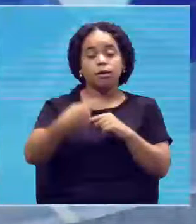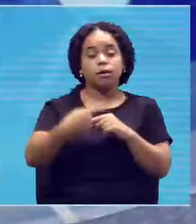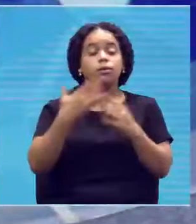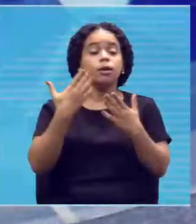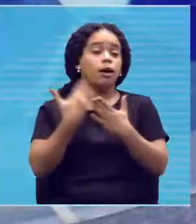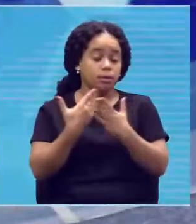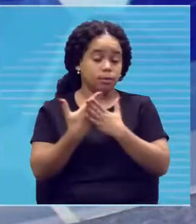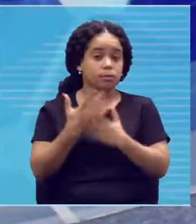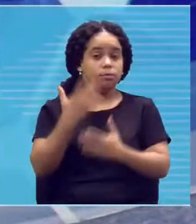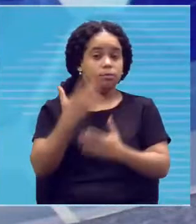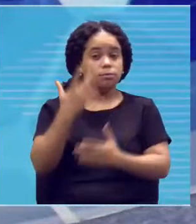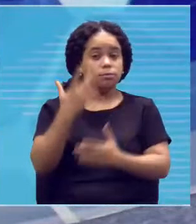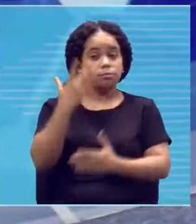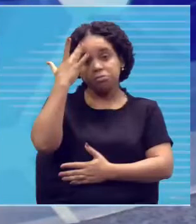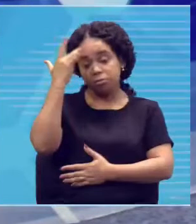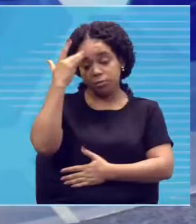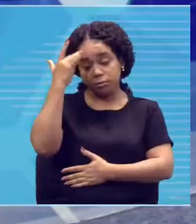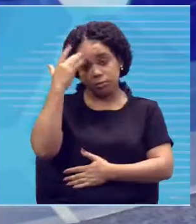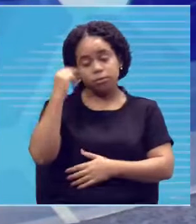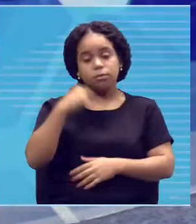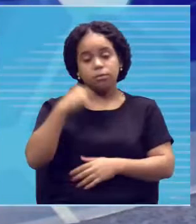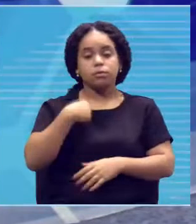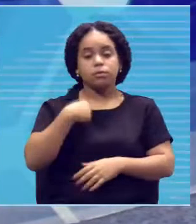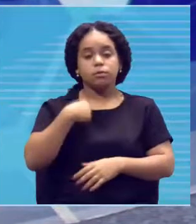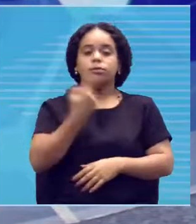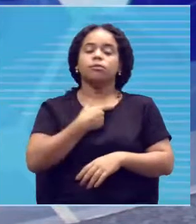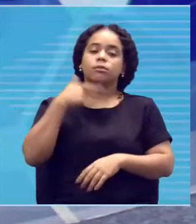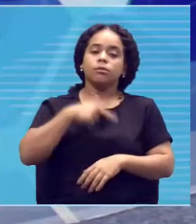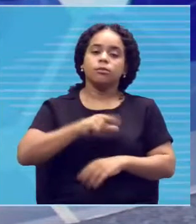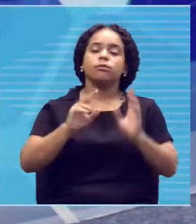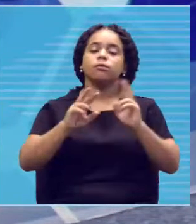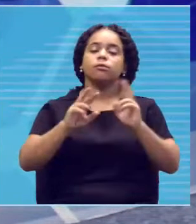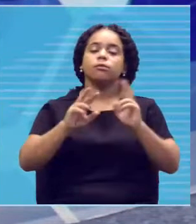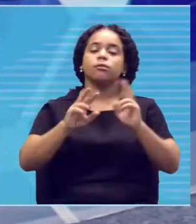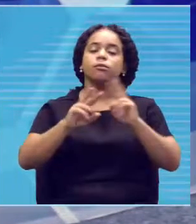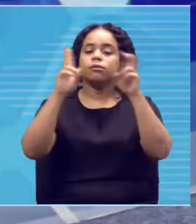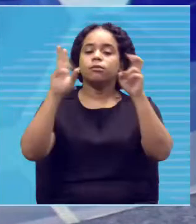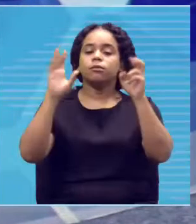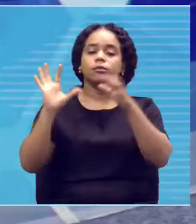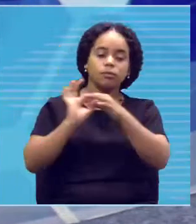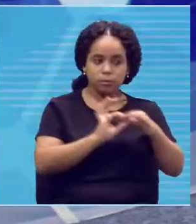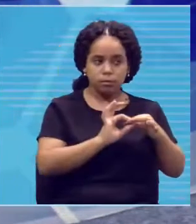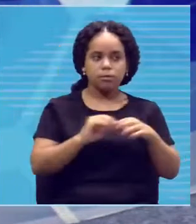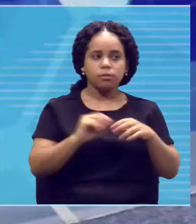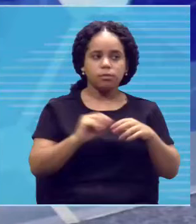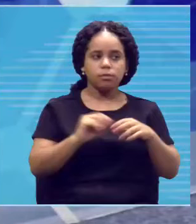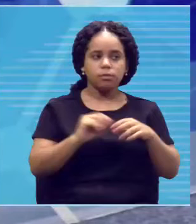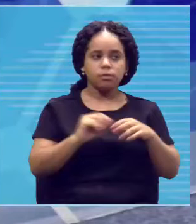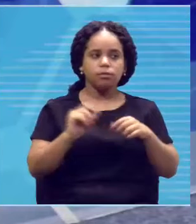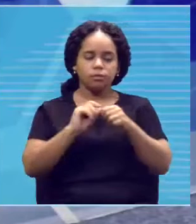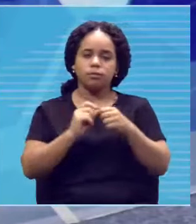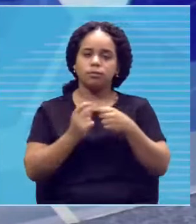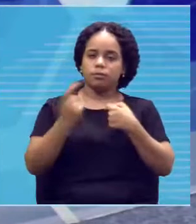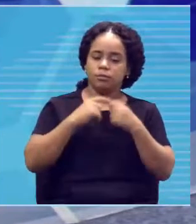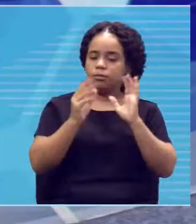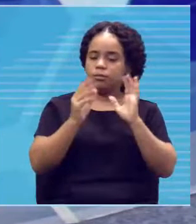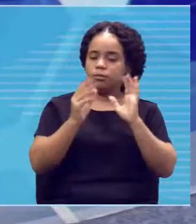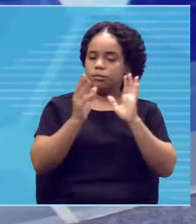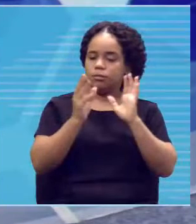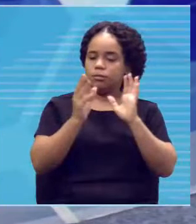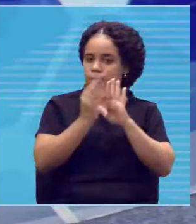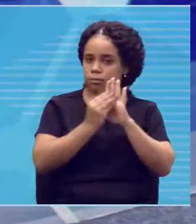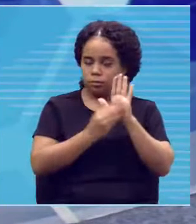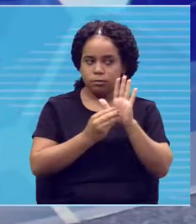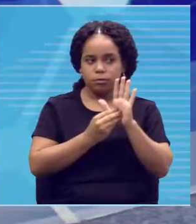aula amanhã nós daremos continuidade a coesão tá vamos fazer uma retomada aí